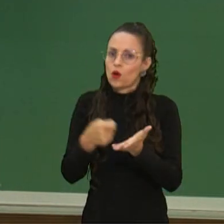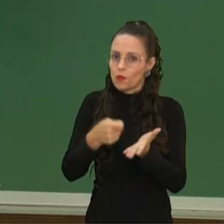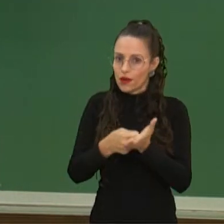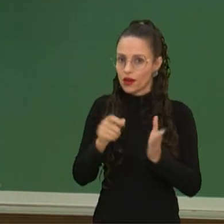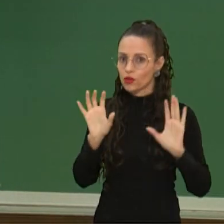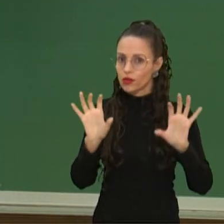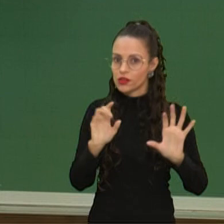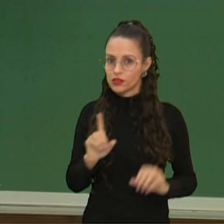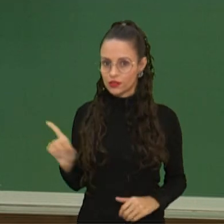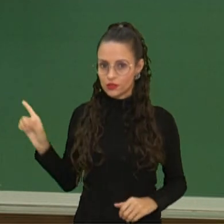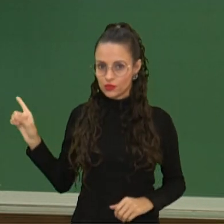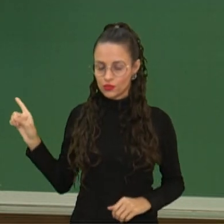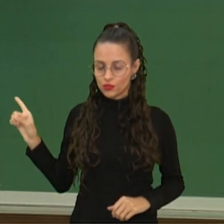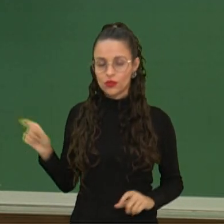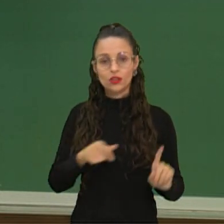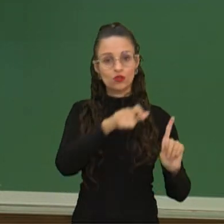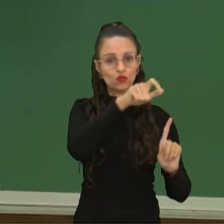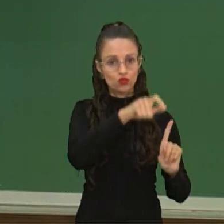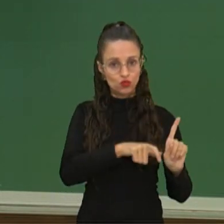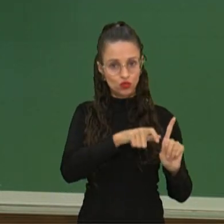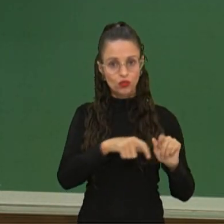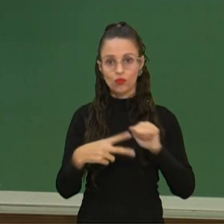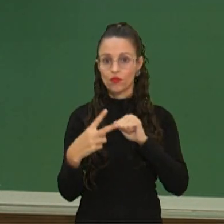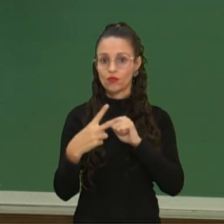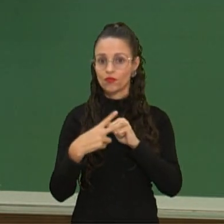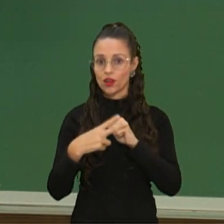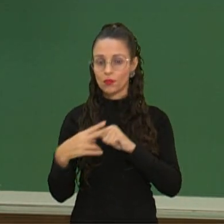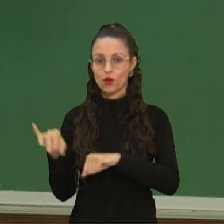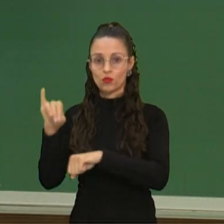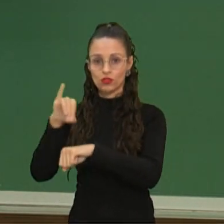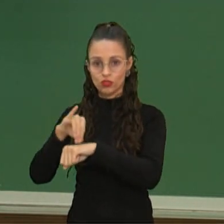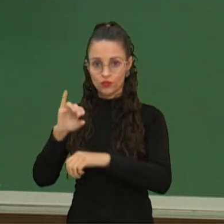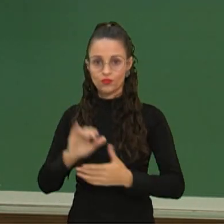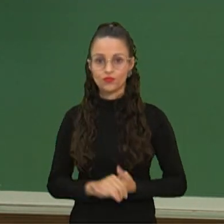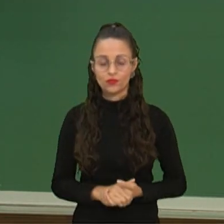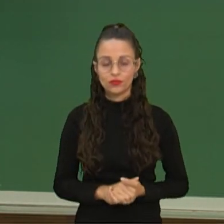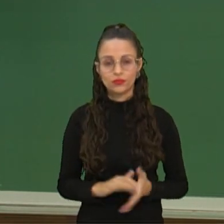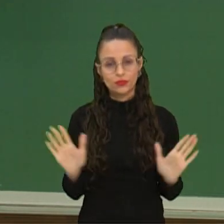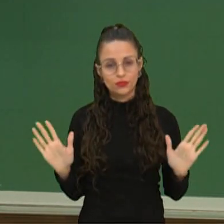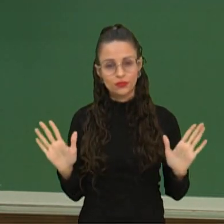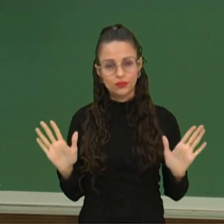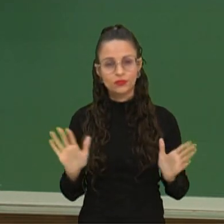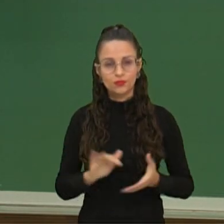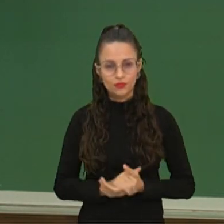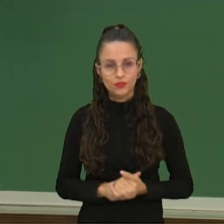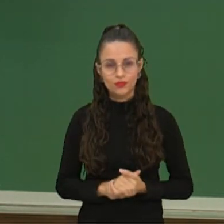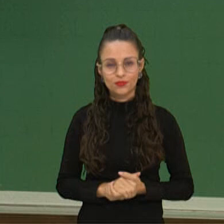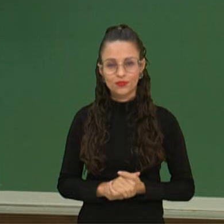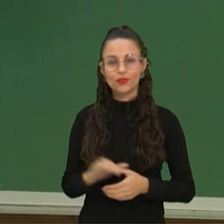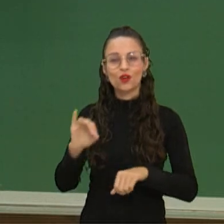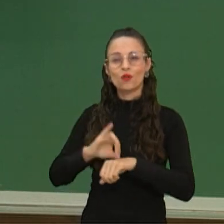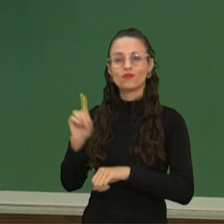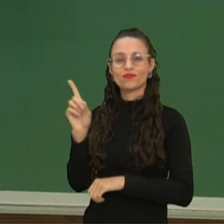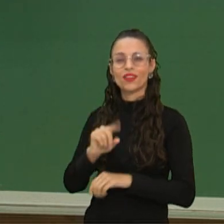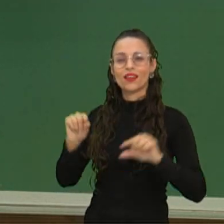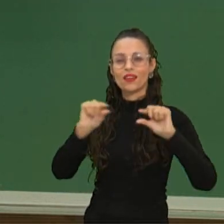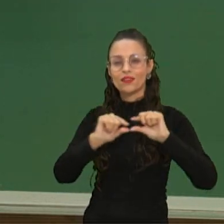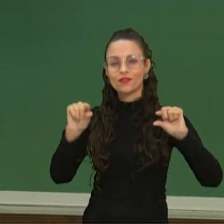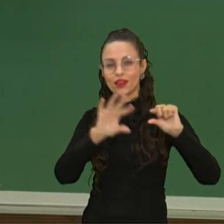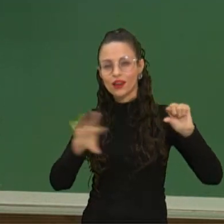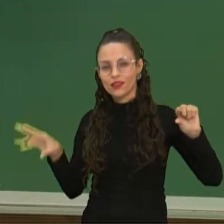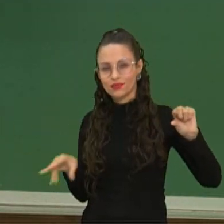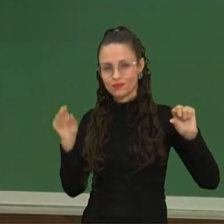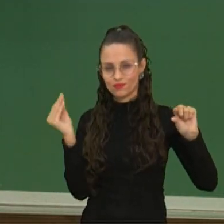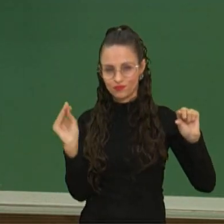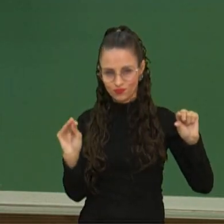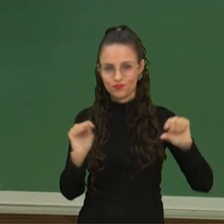elementos, tá? O sujeito, o verbo e o seu objeto, normalmente objeto direto. Daí,